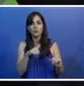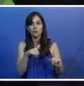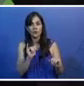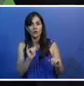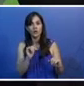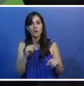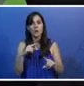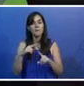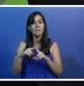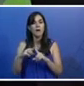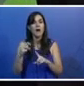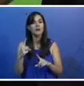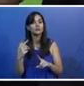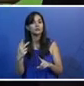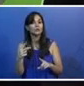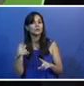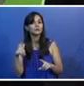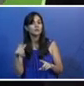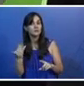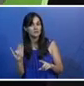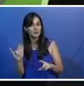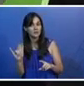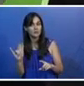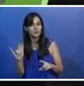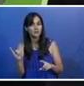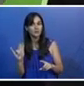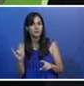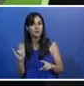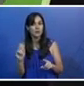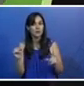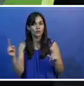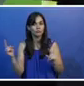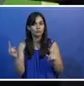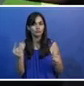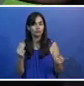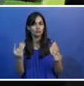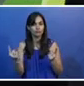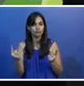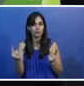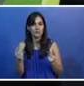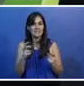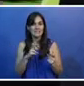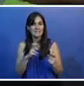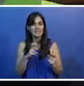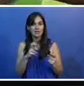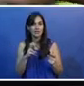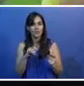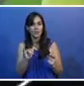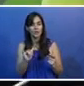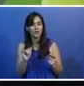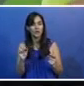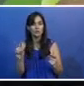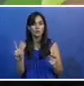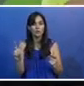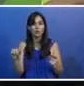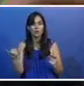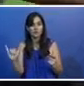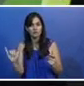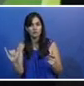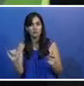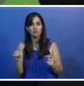Posso fazer aqui, ó, 3y menos 5y menos 2y. Mais 12y,